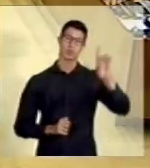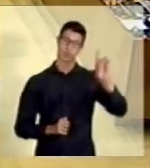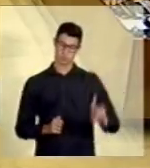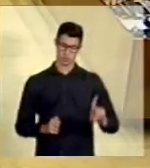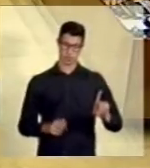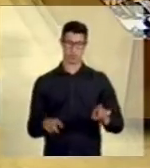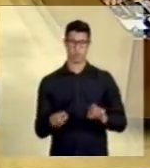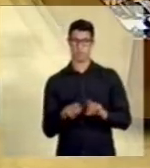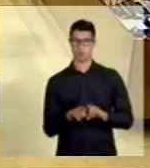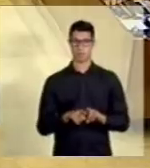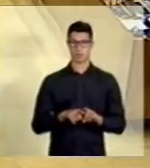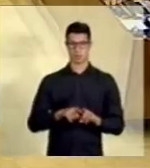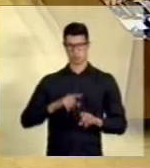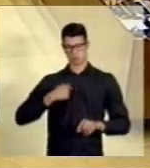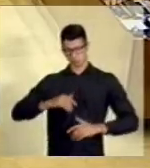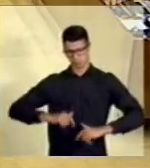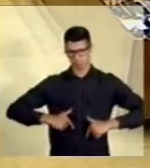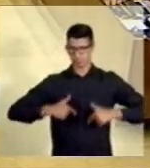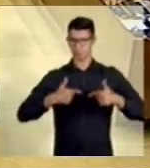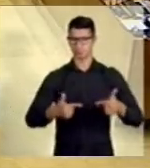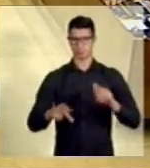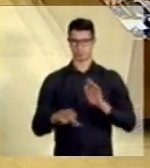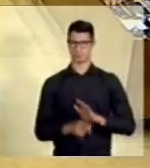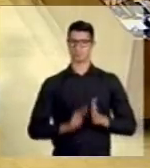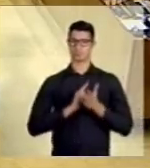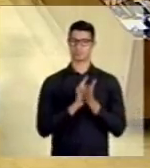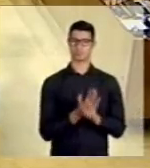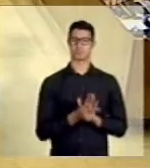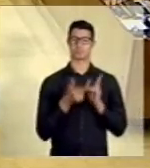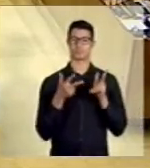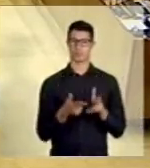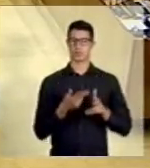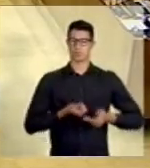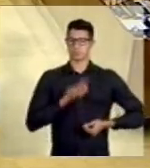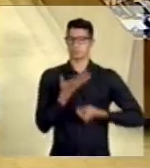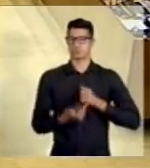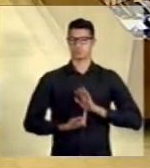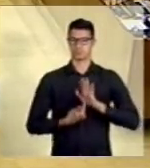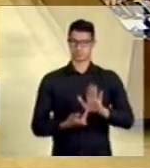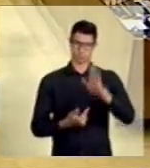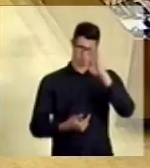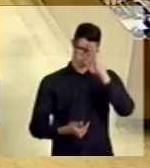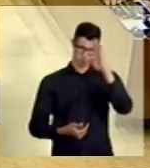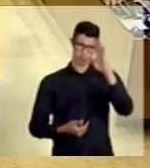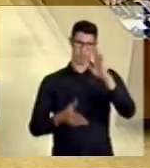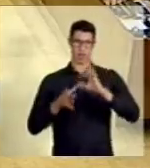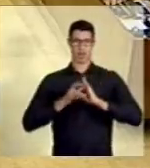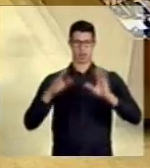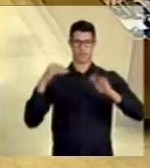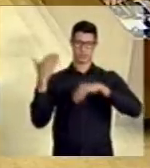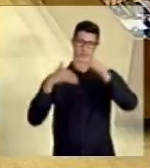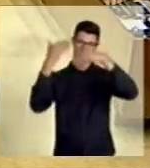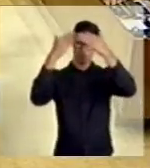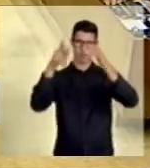à autodeterminação do próprio gênero enquanto expressão do princípio do livre